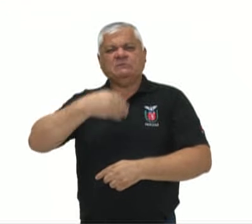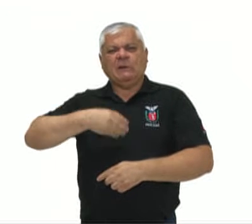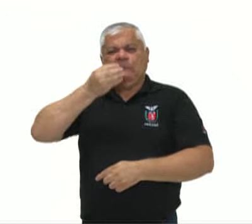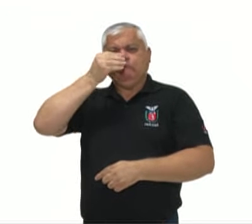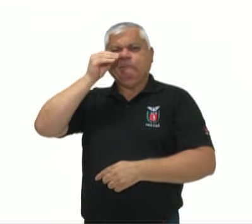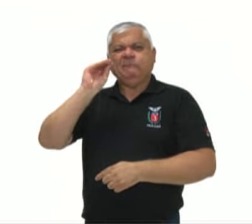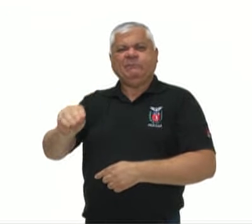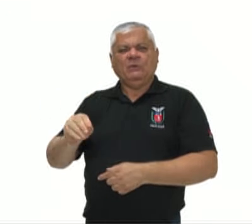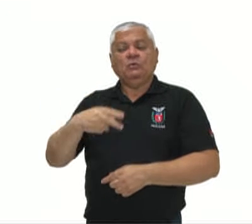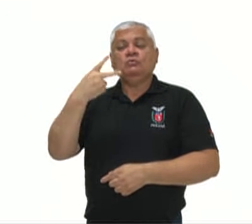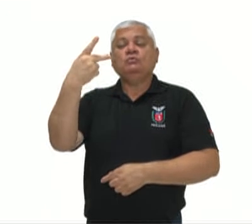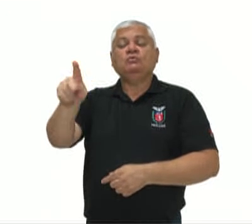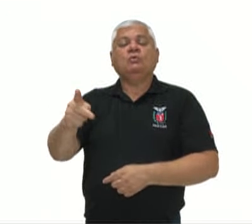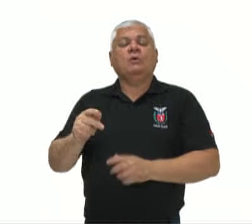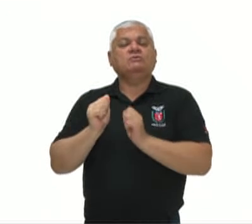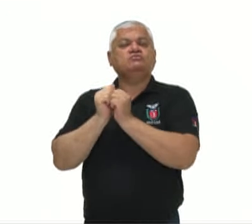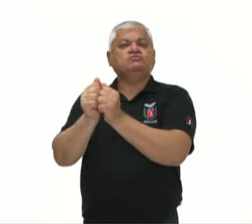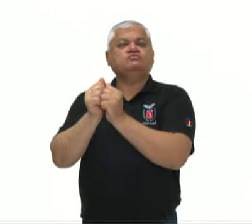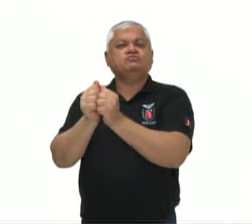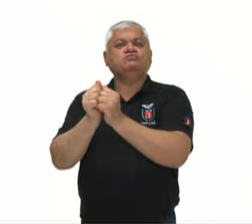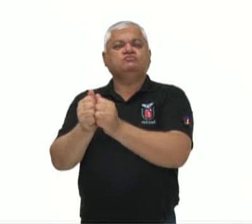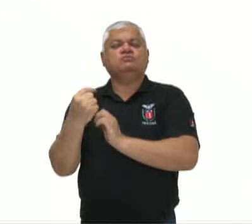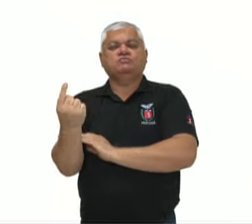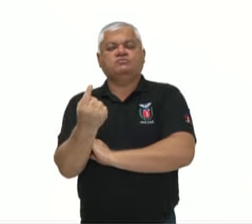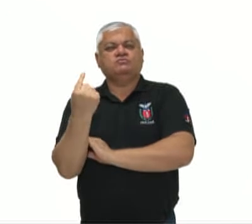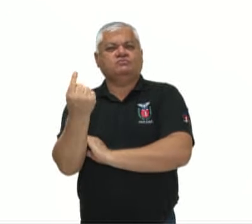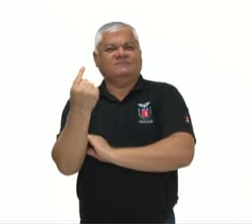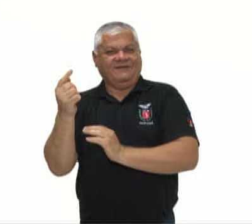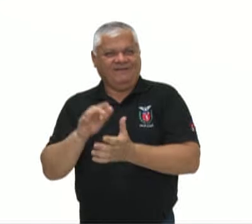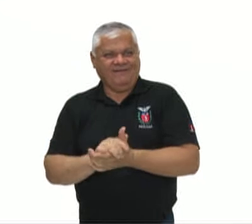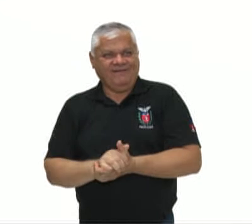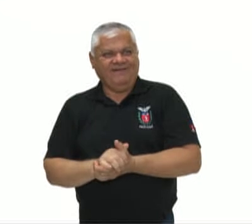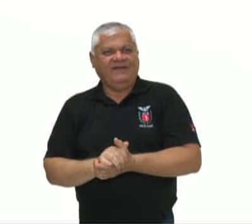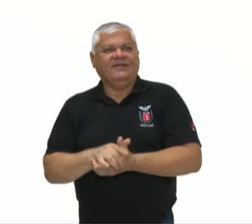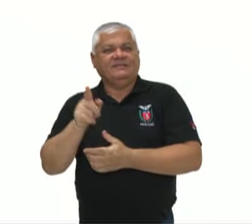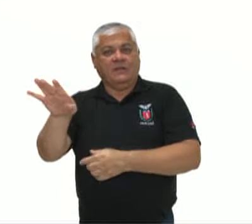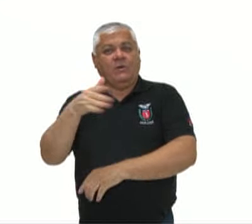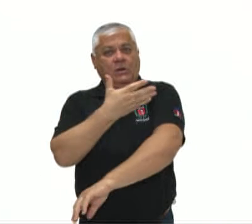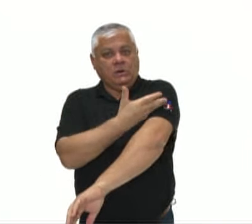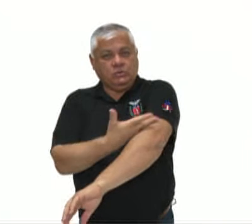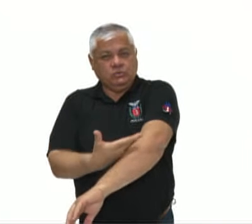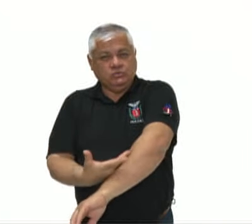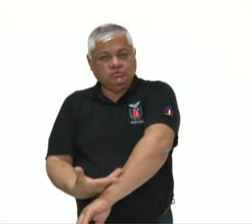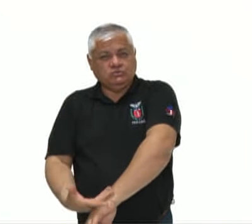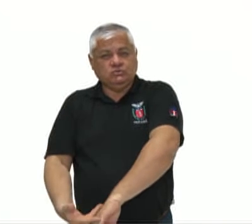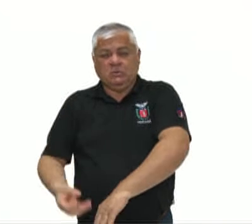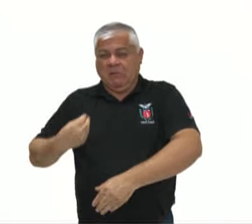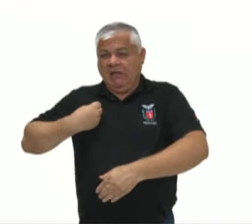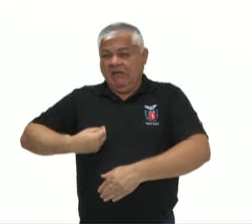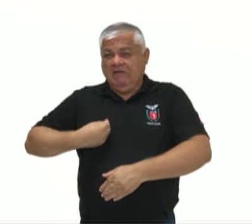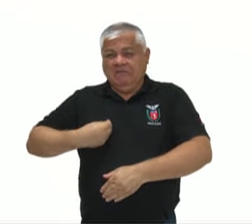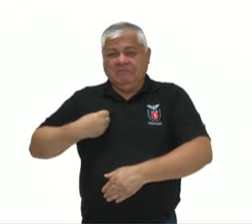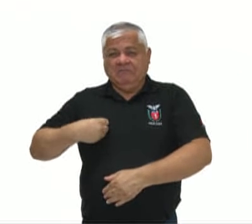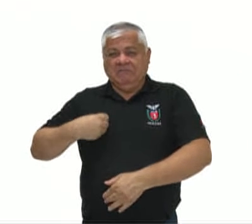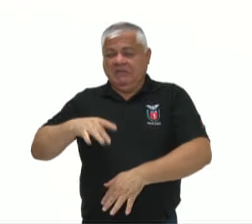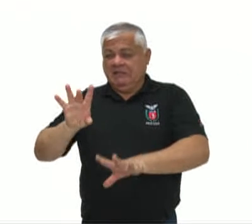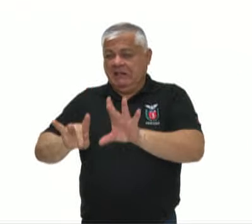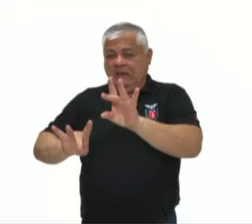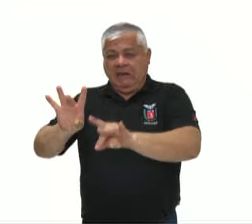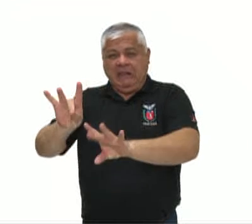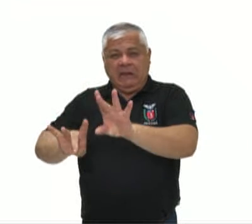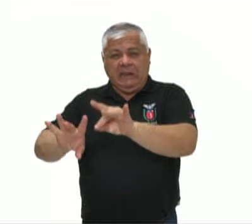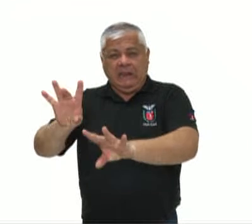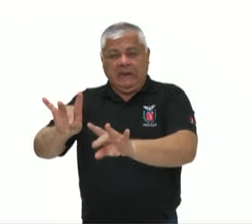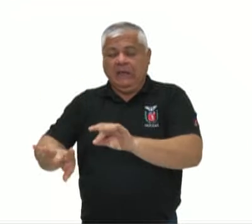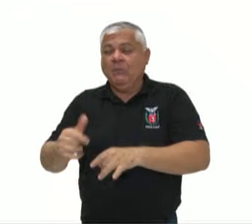pantera, foi tua companheira inseparável. Acostuma-te à lama que te espera, o homem